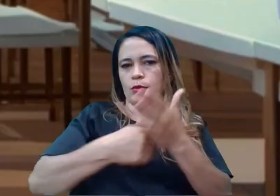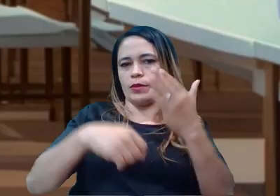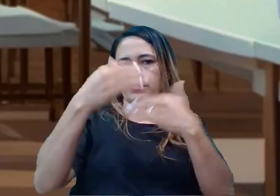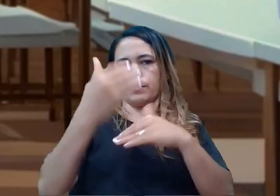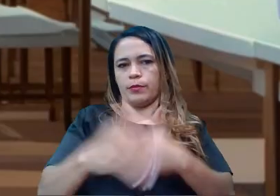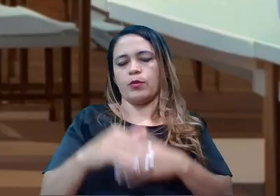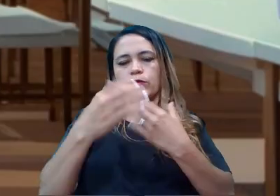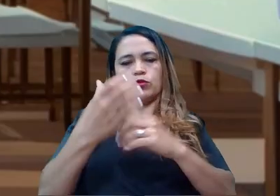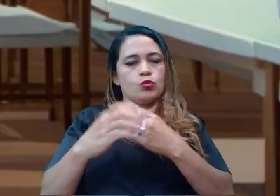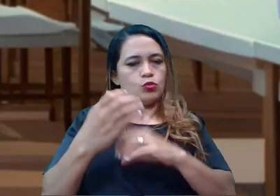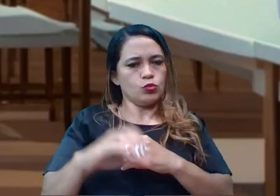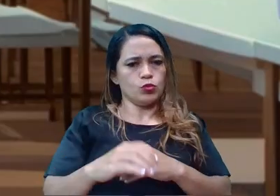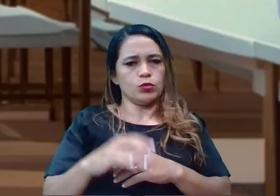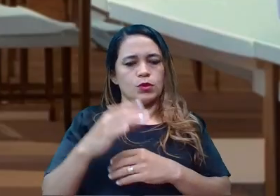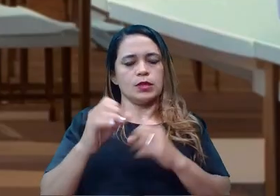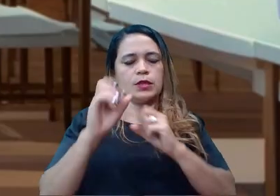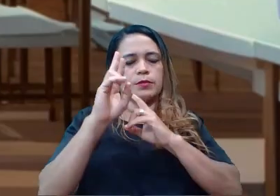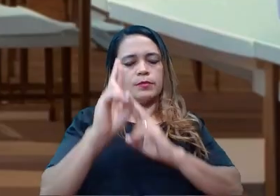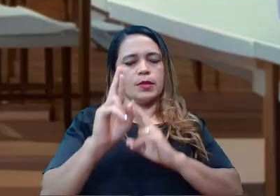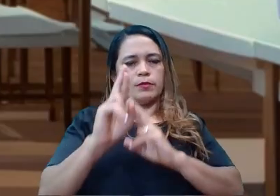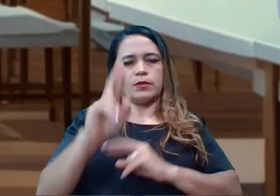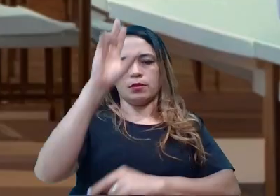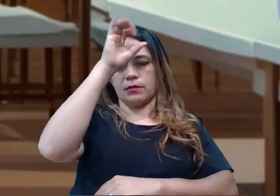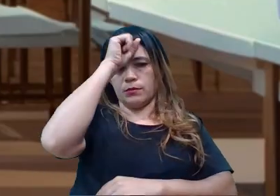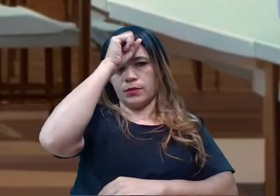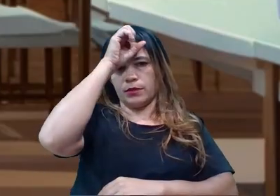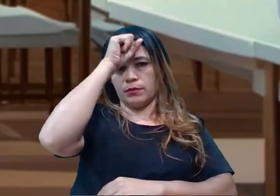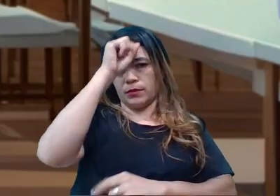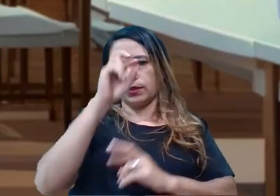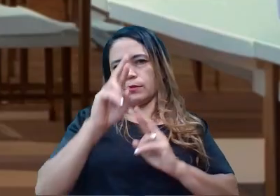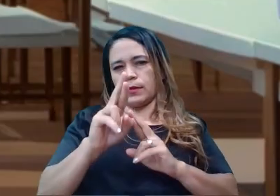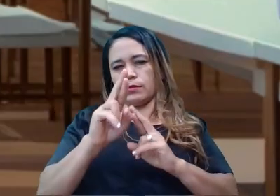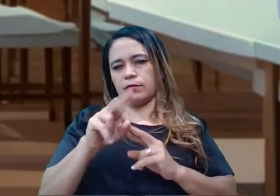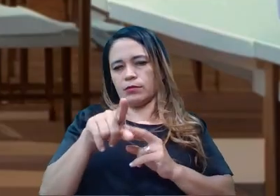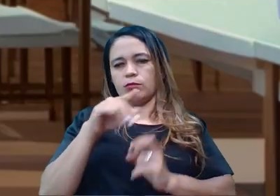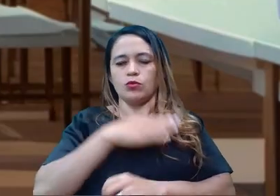provas de concursos. Espero que vocês tenham aprendido, espero que vocês tenham